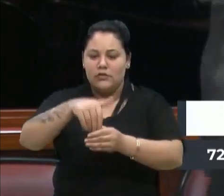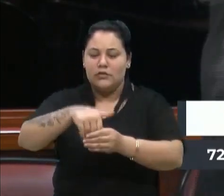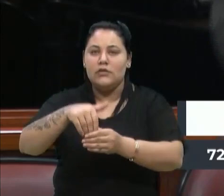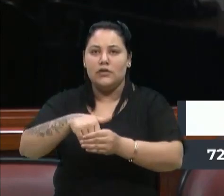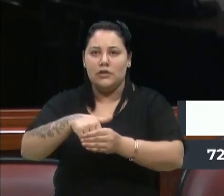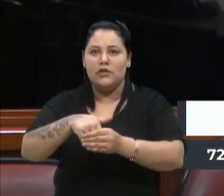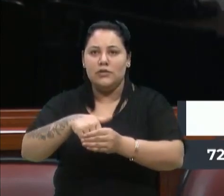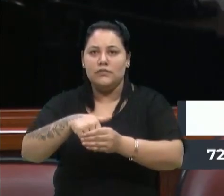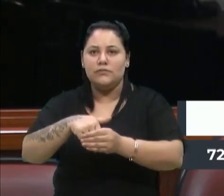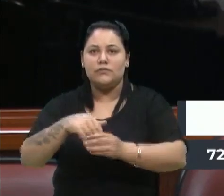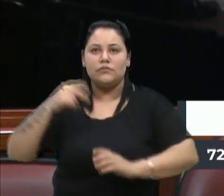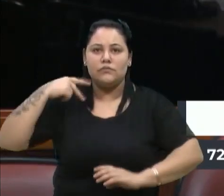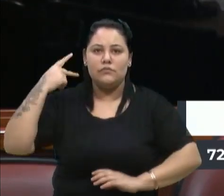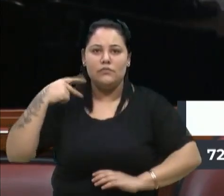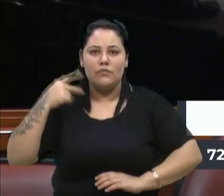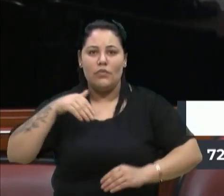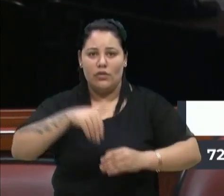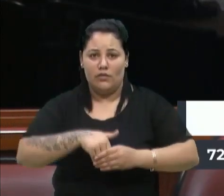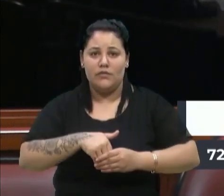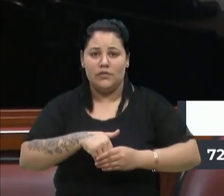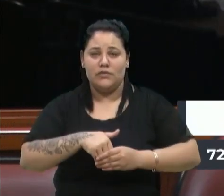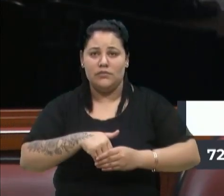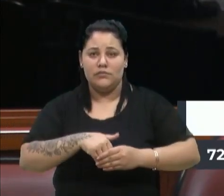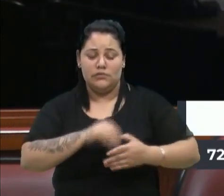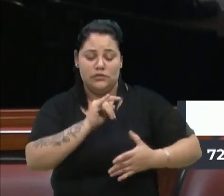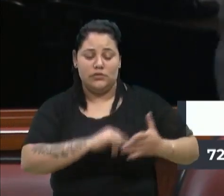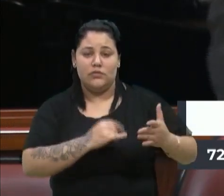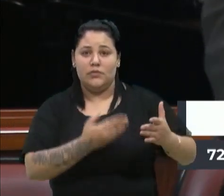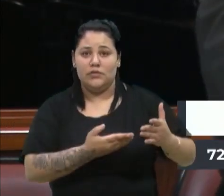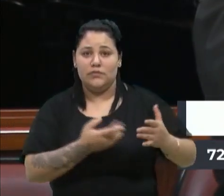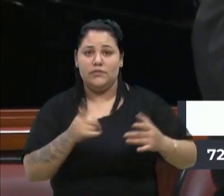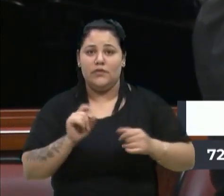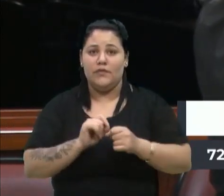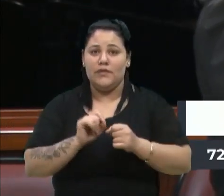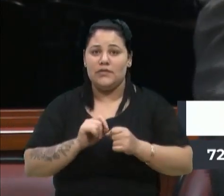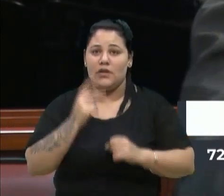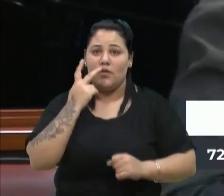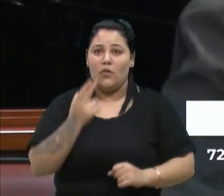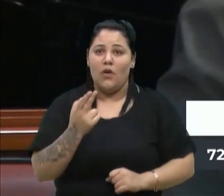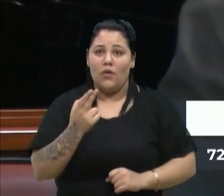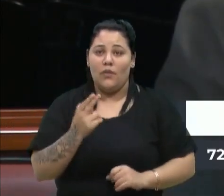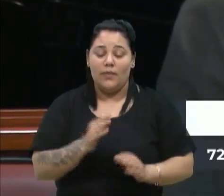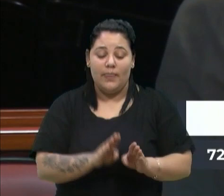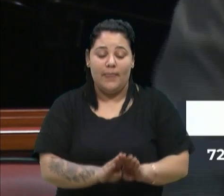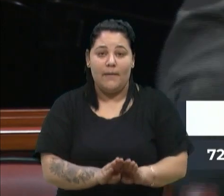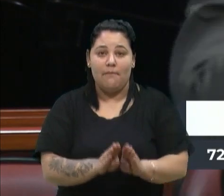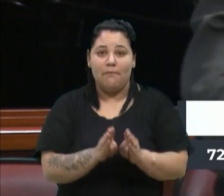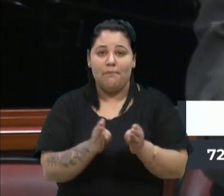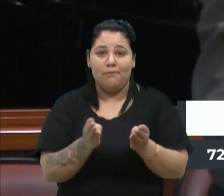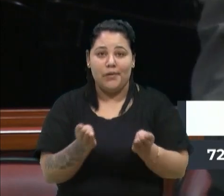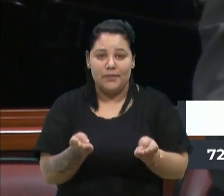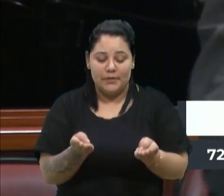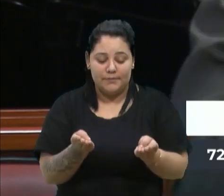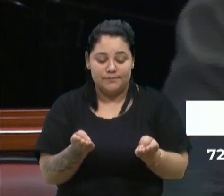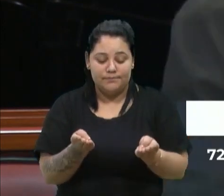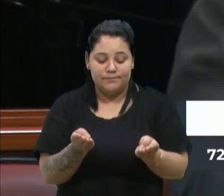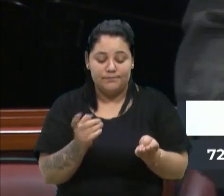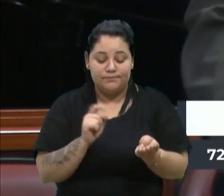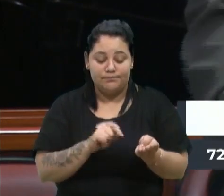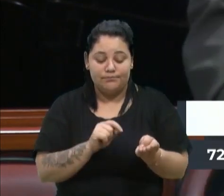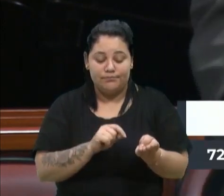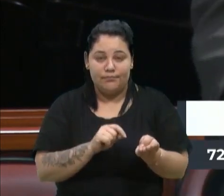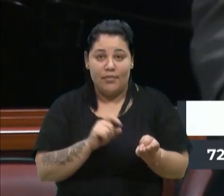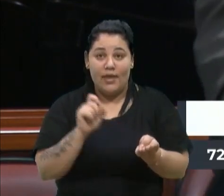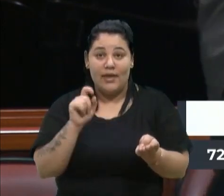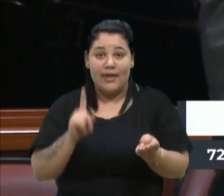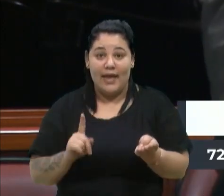que votarem por esse parecer farão como na passagem bíblica. Aqueles que